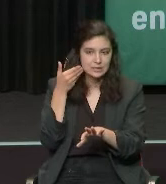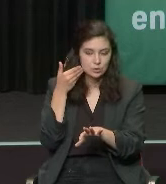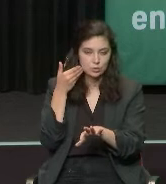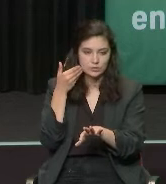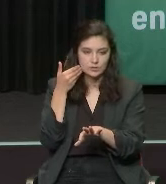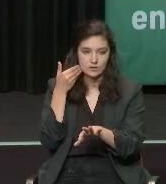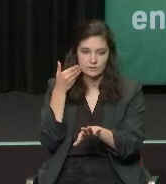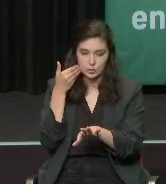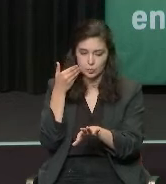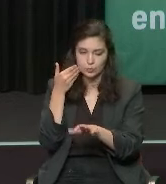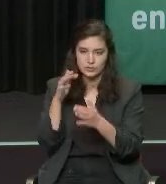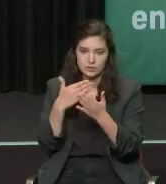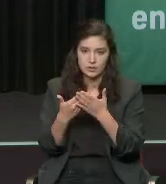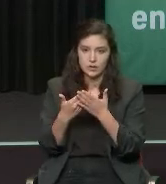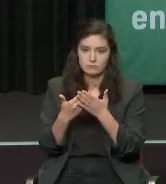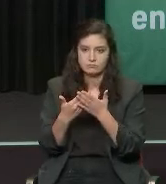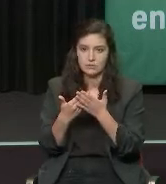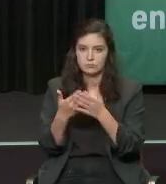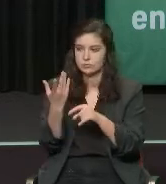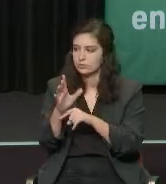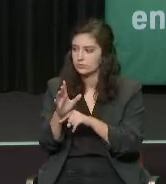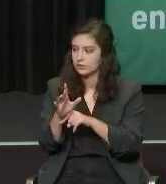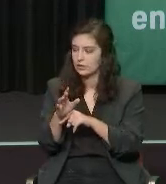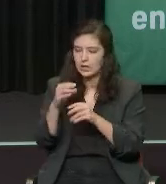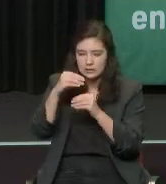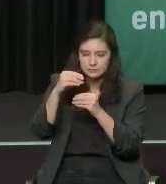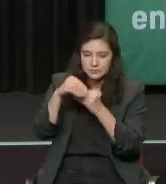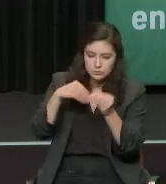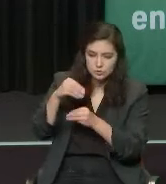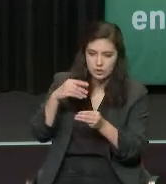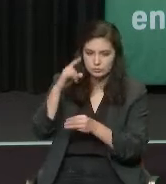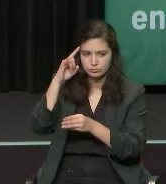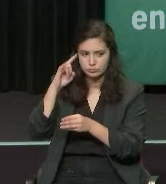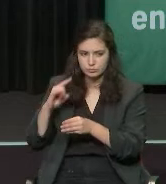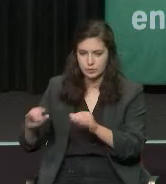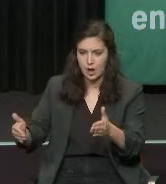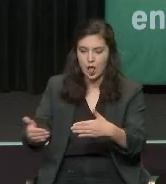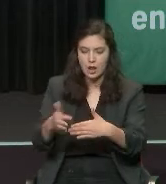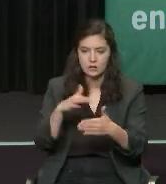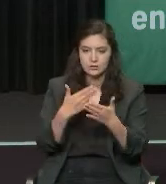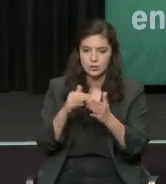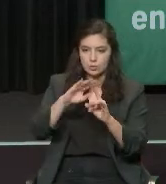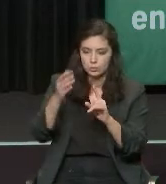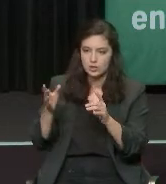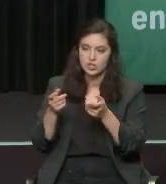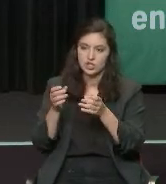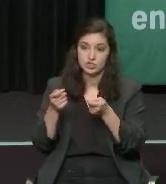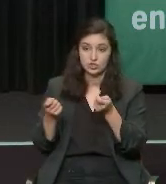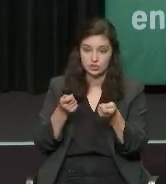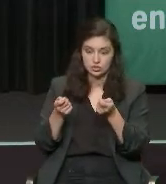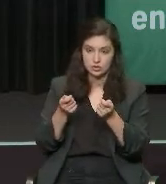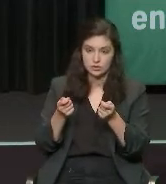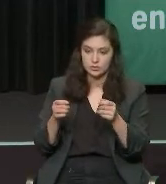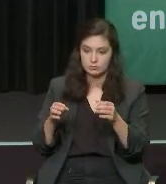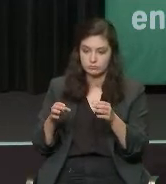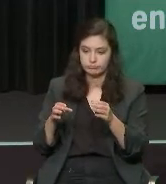Os fogos resolvem-se com gado no monte, com fogo controlado por baixo a limitar os sobrantes e a gerir a vegetação, e com